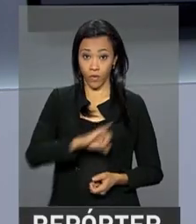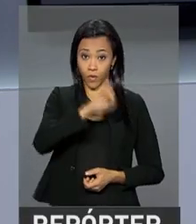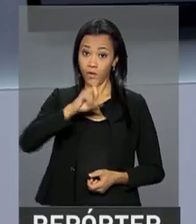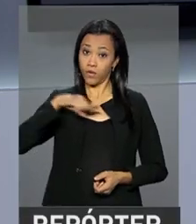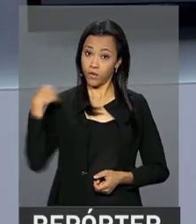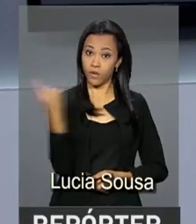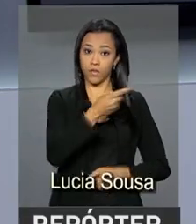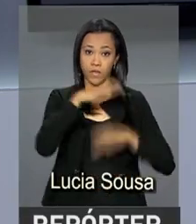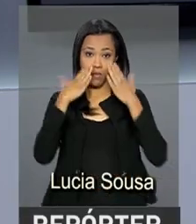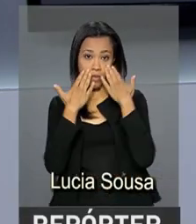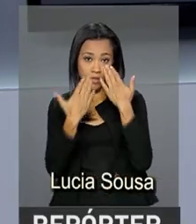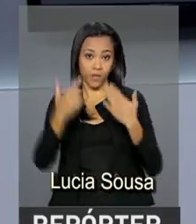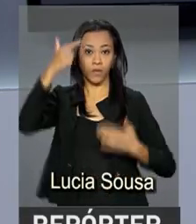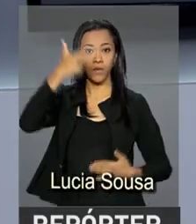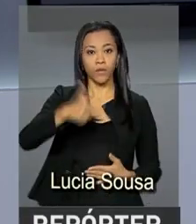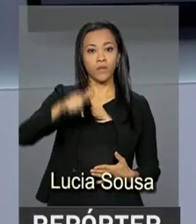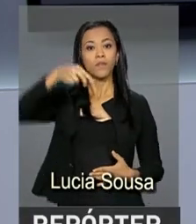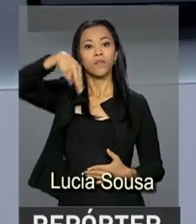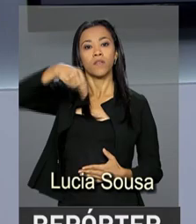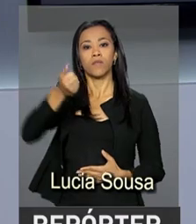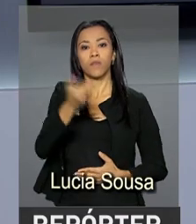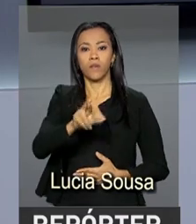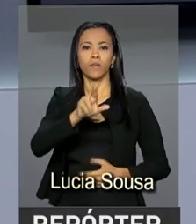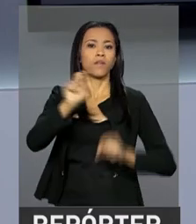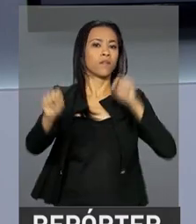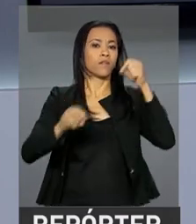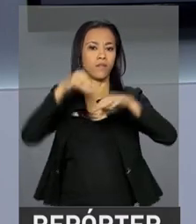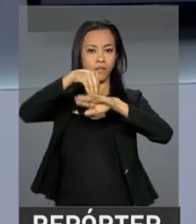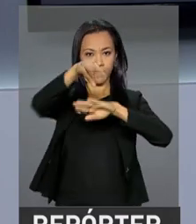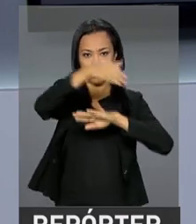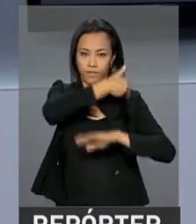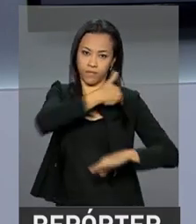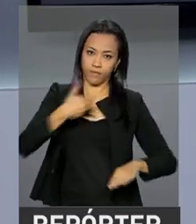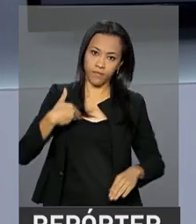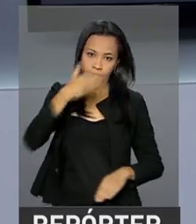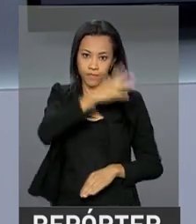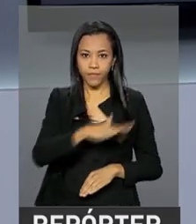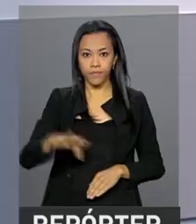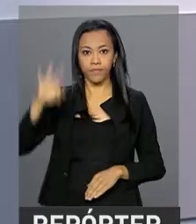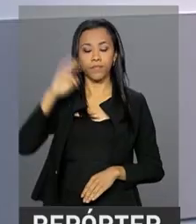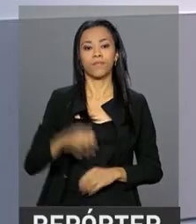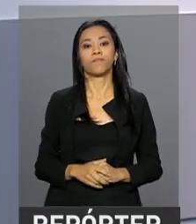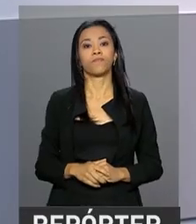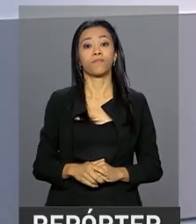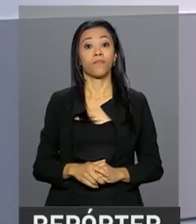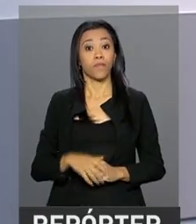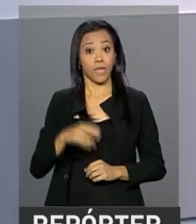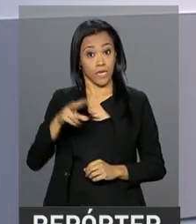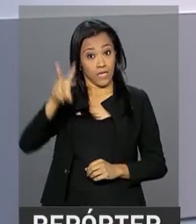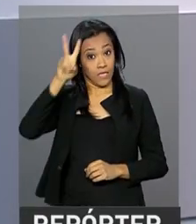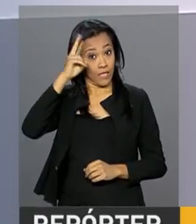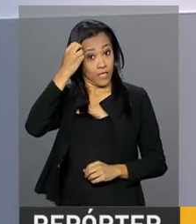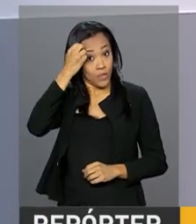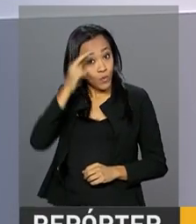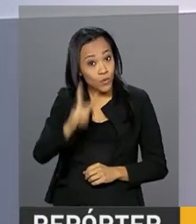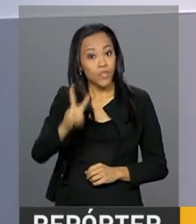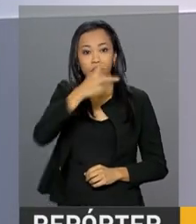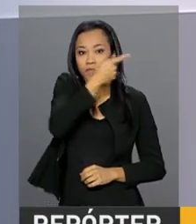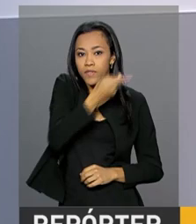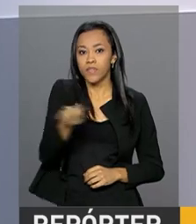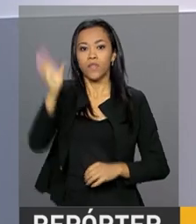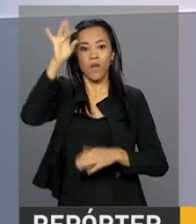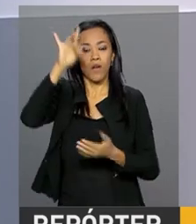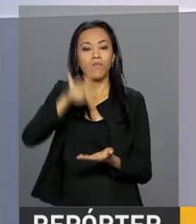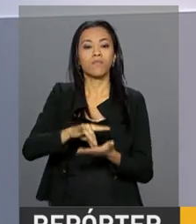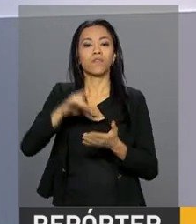Olá, estamos de volta com mais uma edição do Repórter NBR e as notícias do governo federal. Neste segundo dia da visita oficial